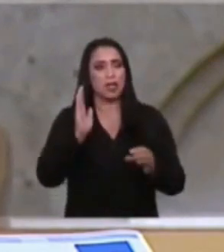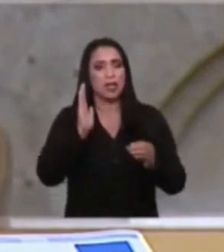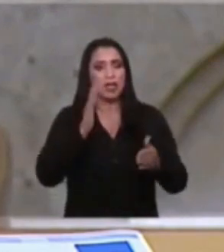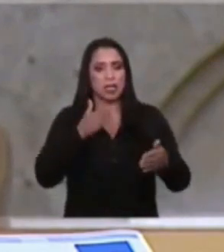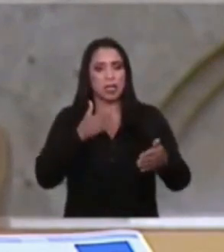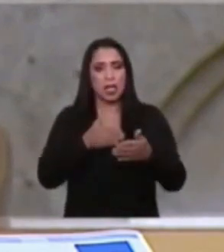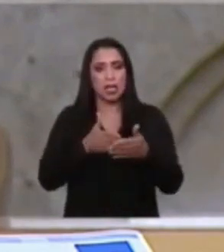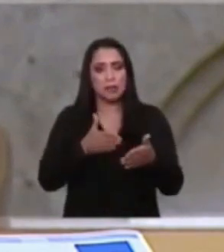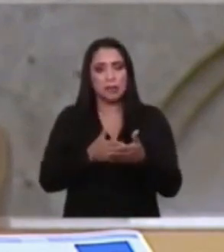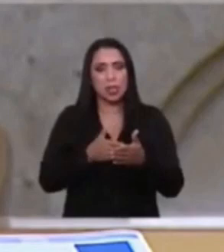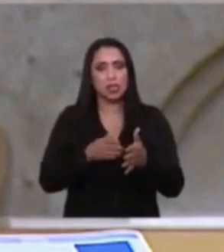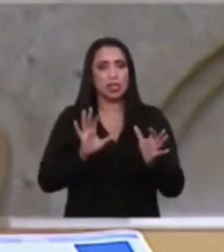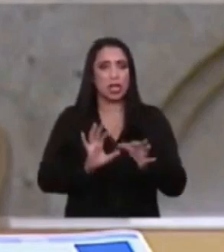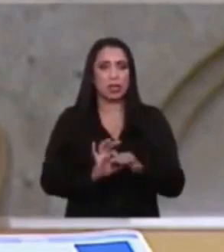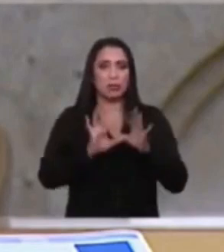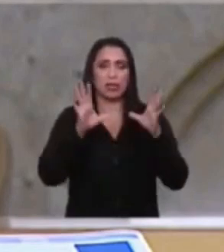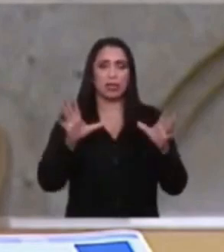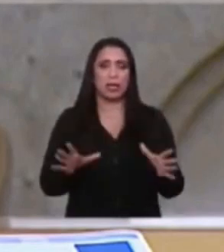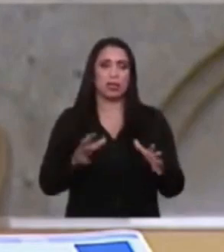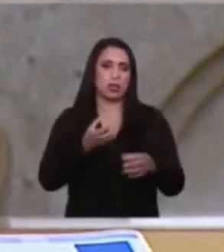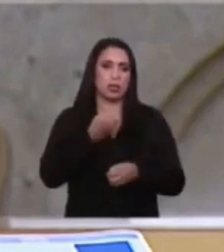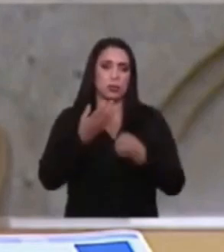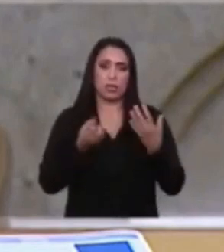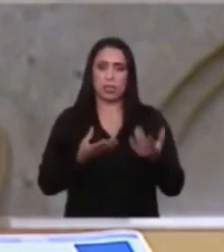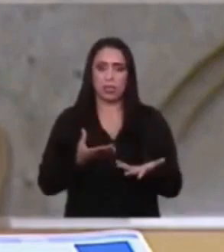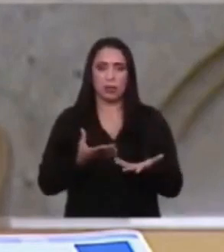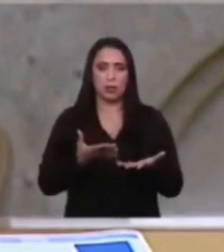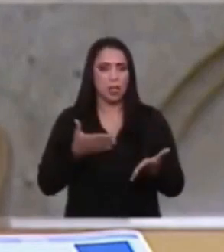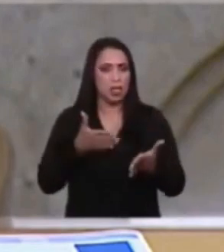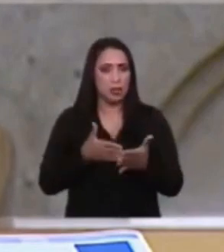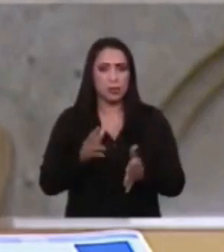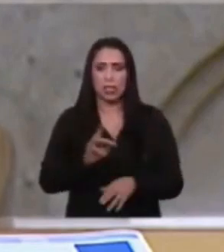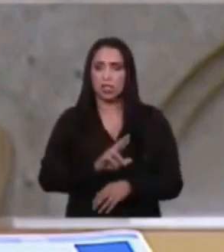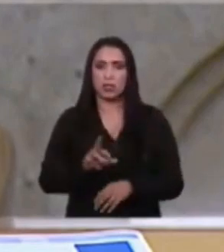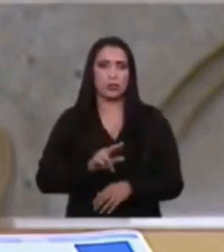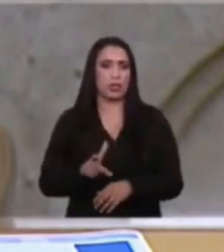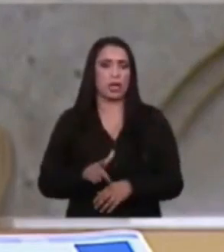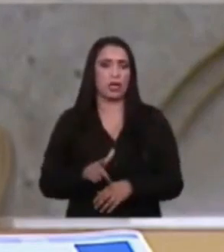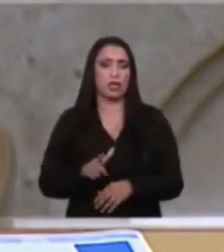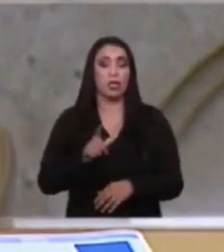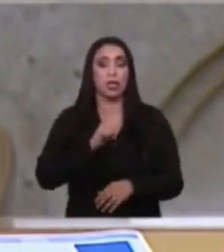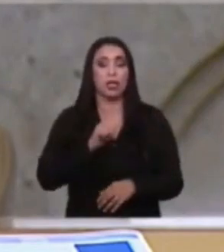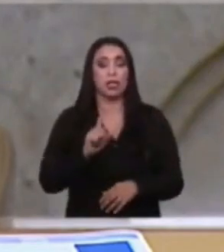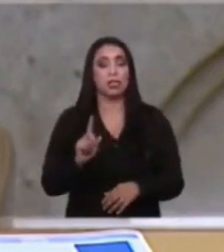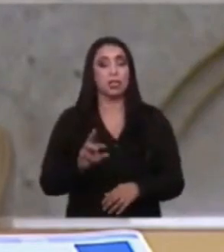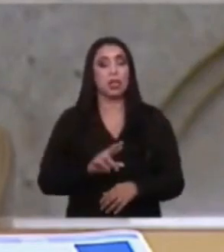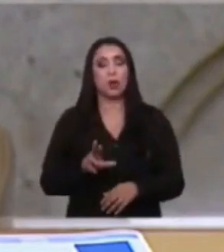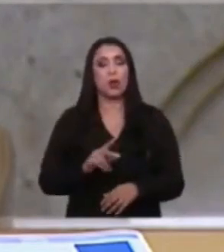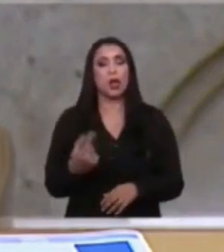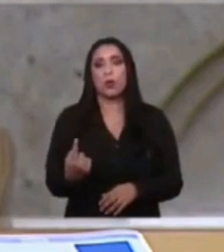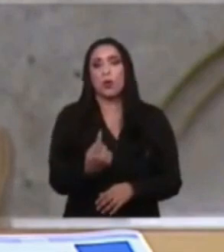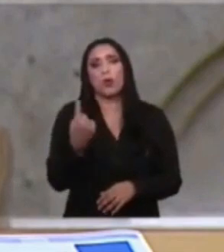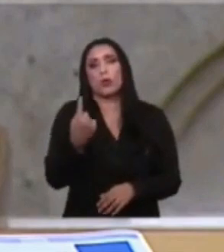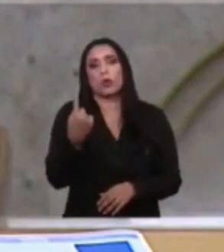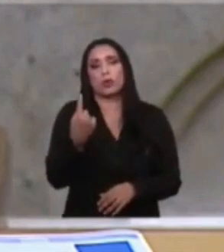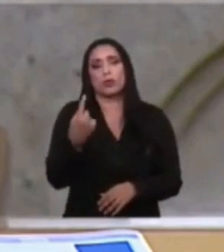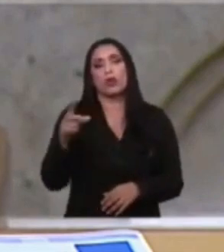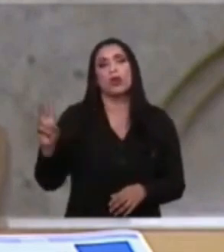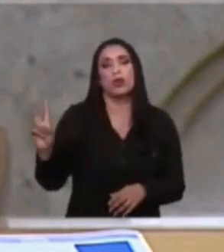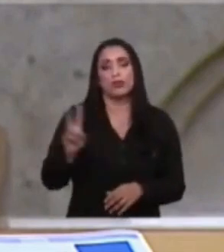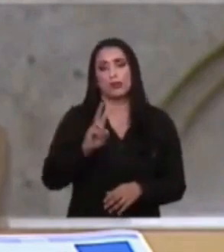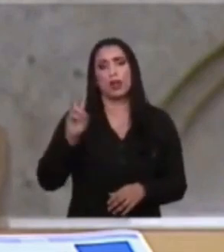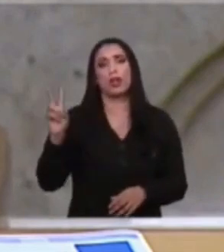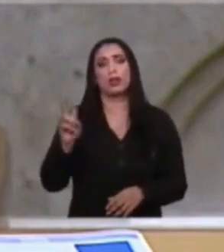reafirmamos o nosso compromisso com a liberdade de expressão, que, no entanto, não é o único valor que deve prevalecer